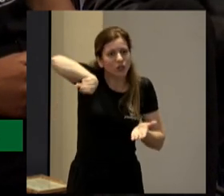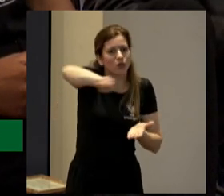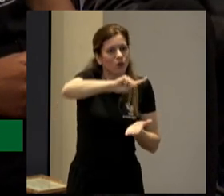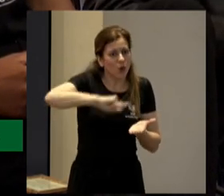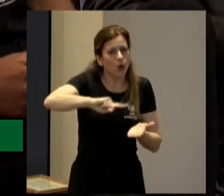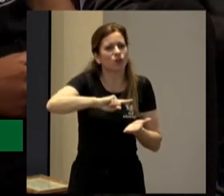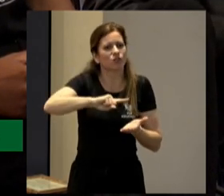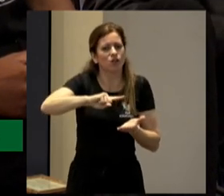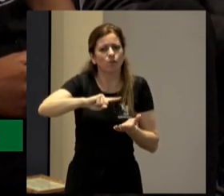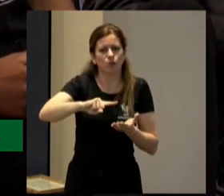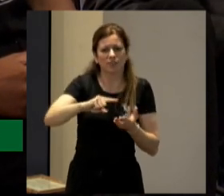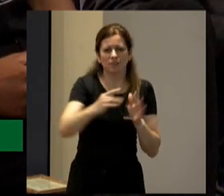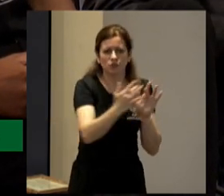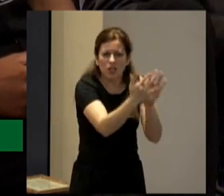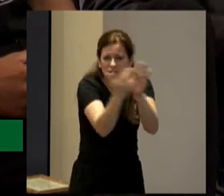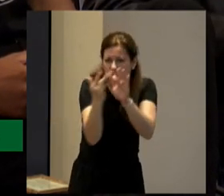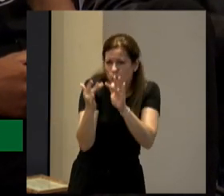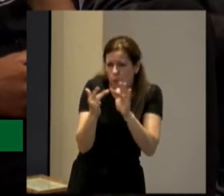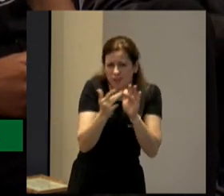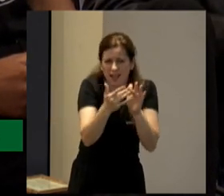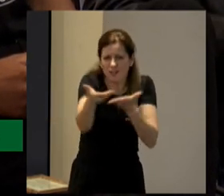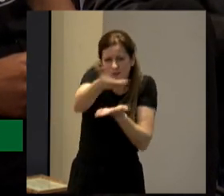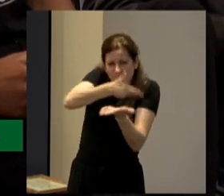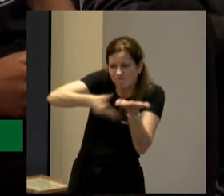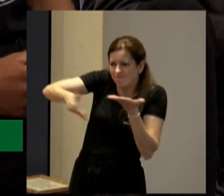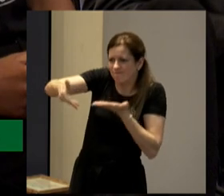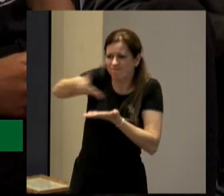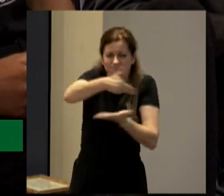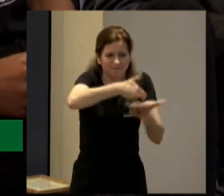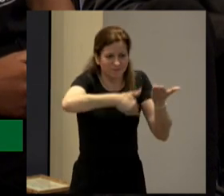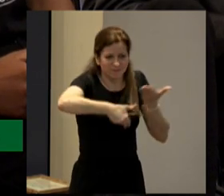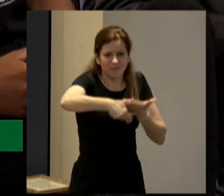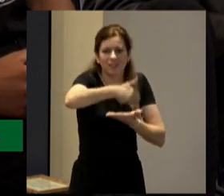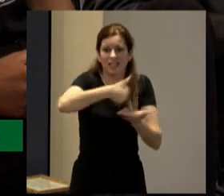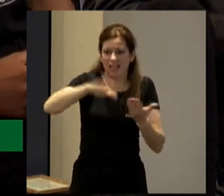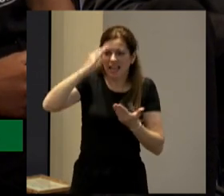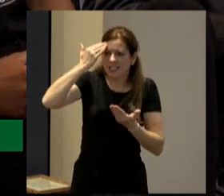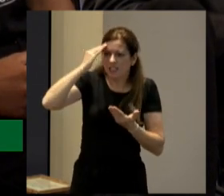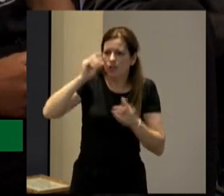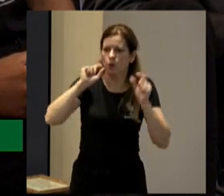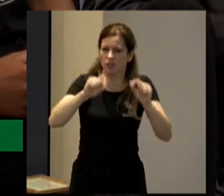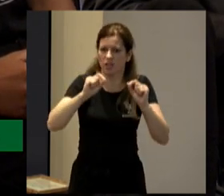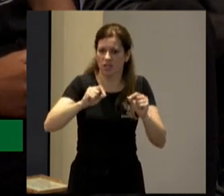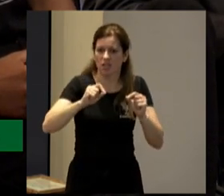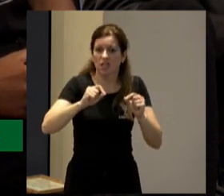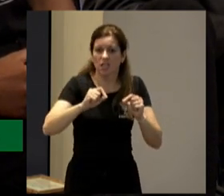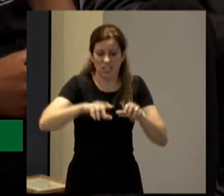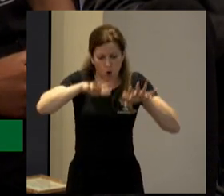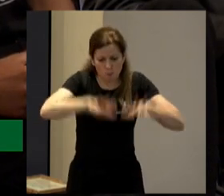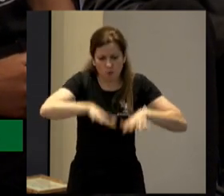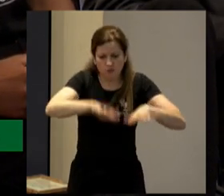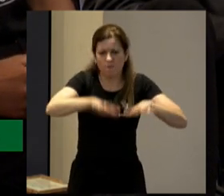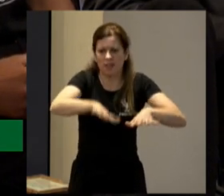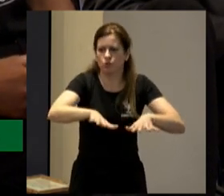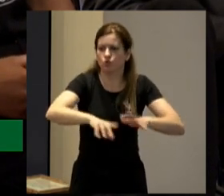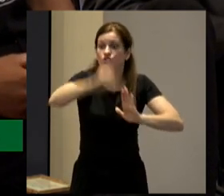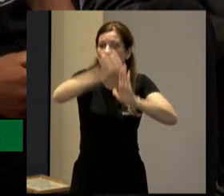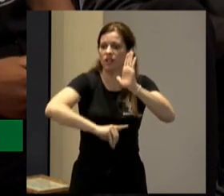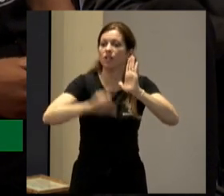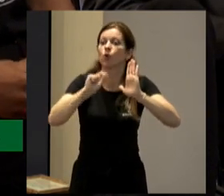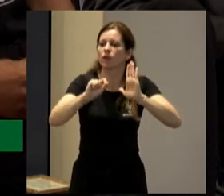e se reconheça nesse movimento, que ele é, sobretudo, um movimento de vida, de direito à vida.